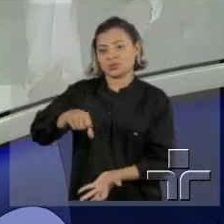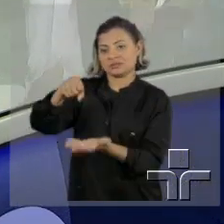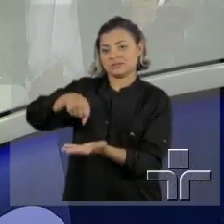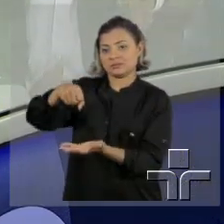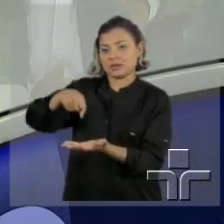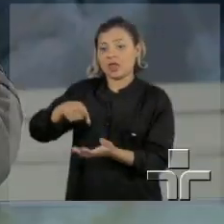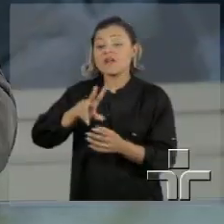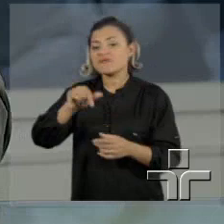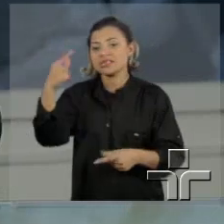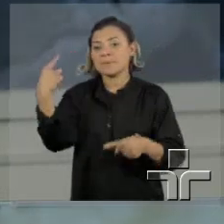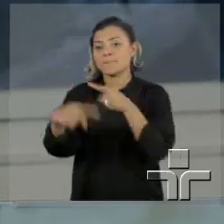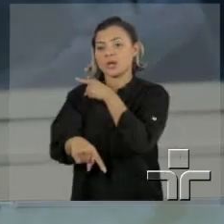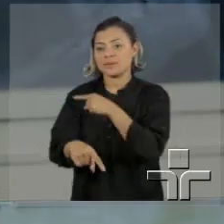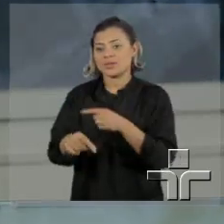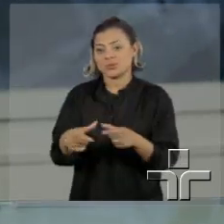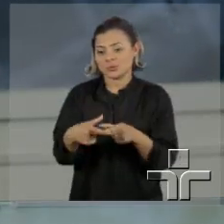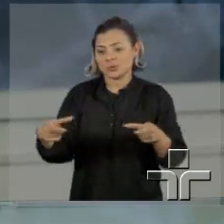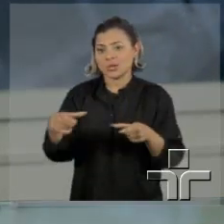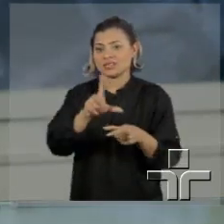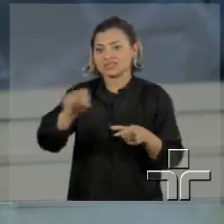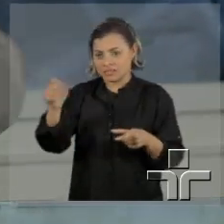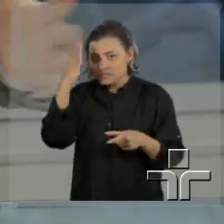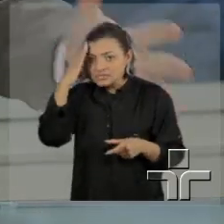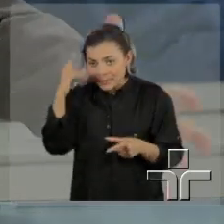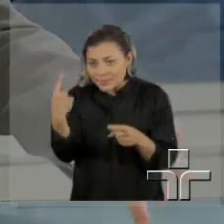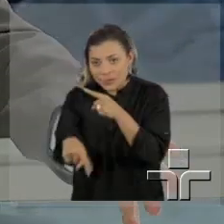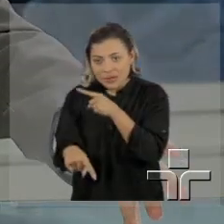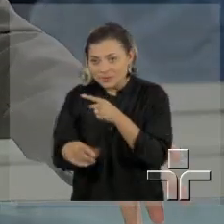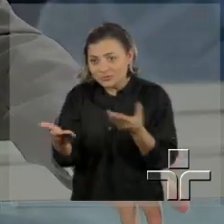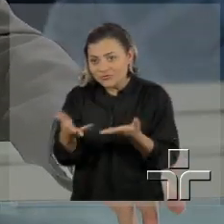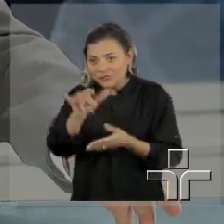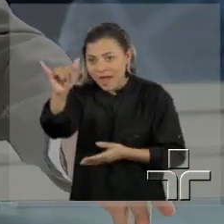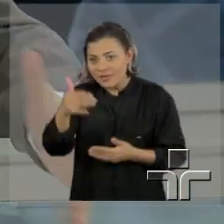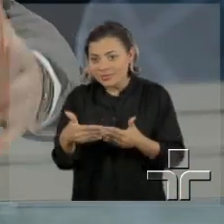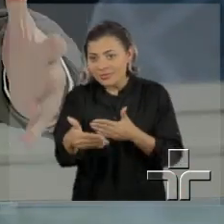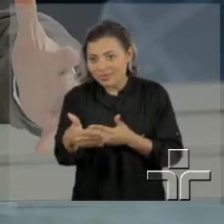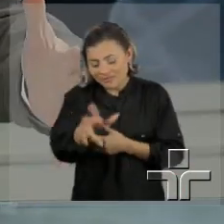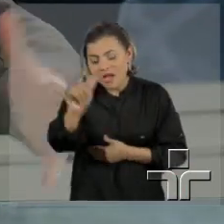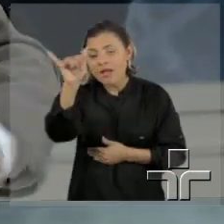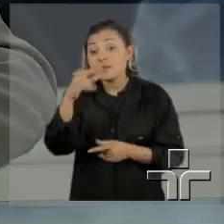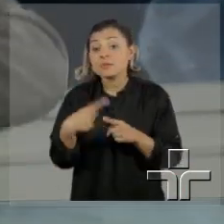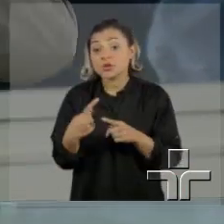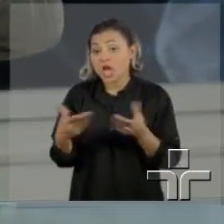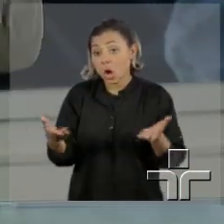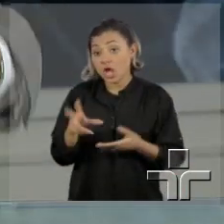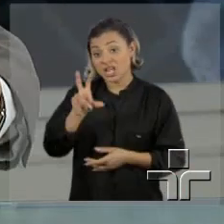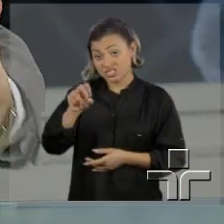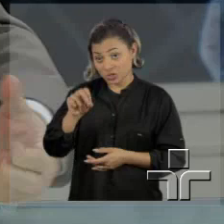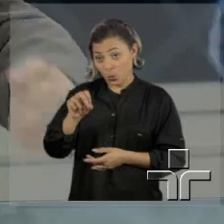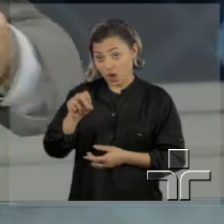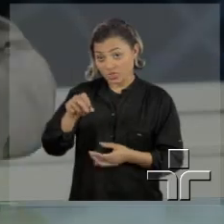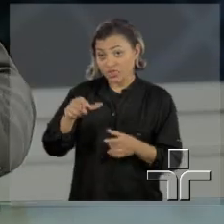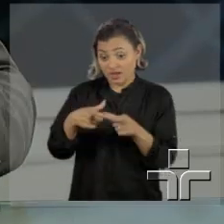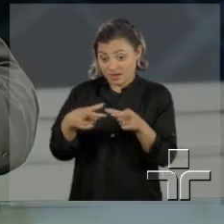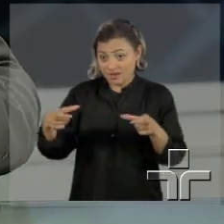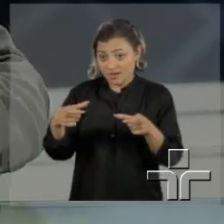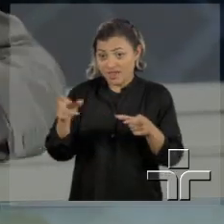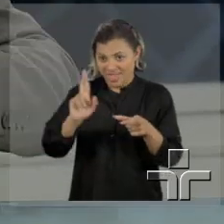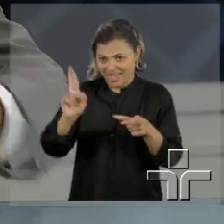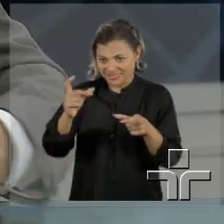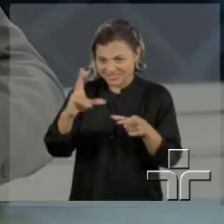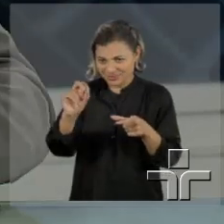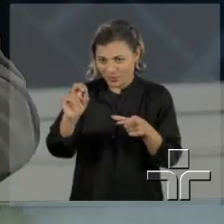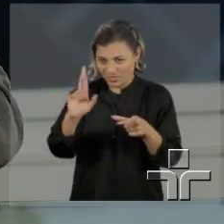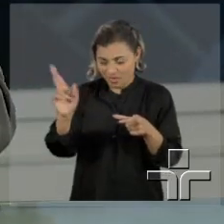sério? Sério, porque você imagina, com R$100 são não sei quantas malas. Com 50 tem que ser o dobro. Então, vai dificultar,